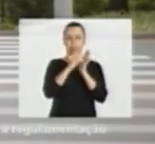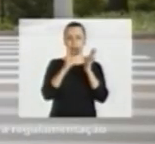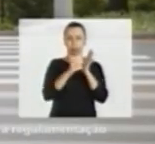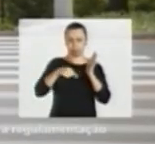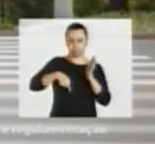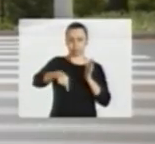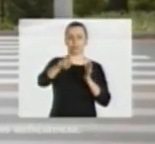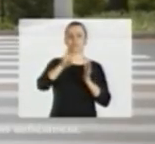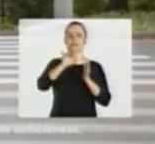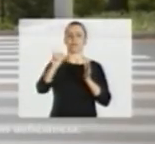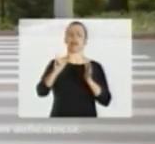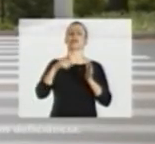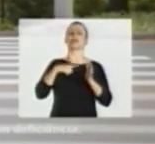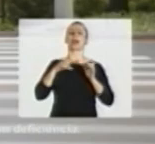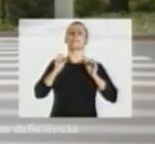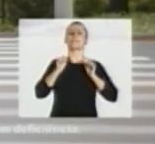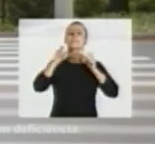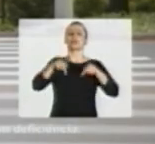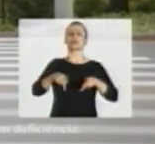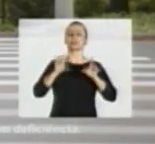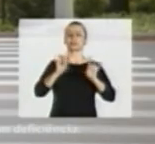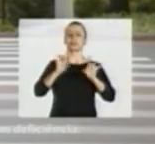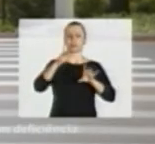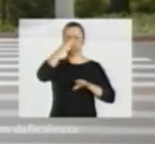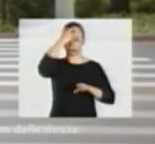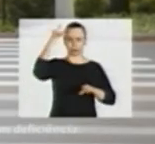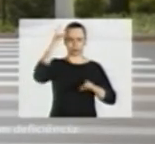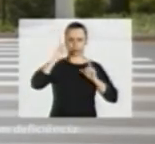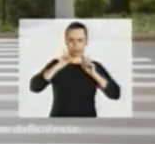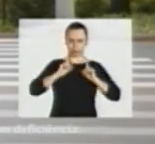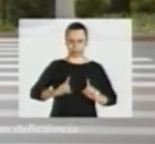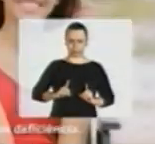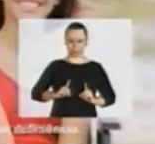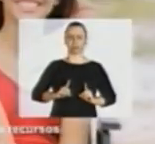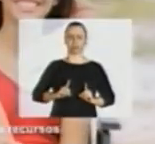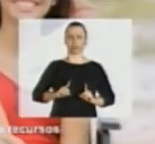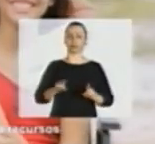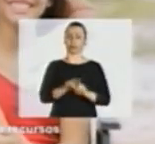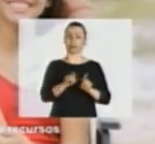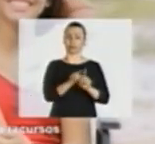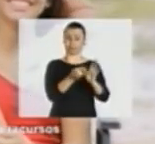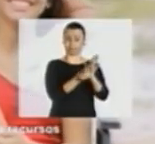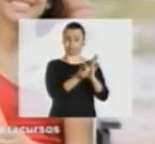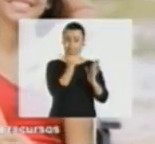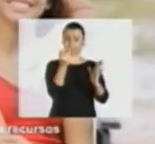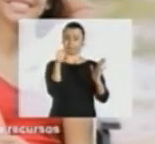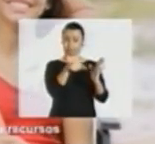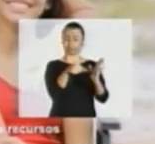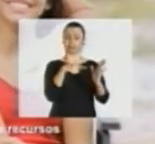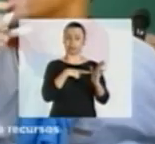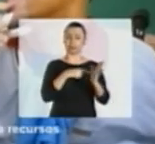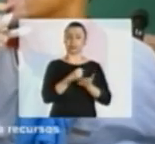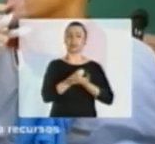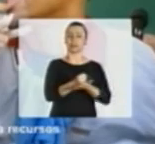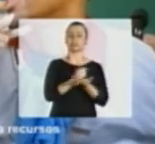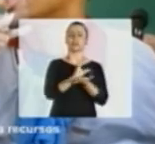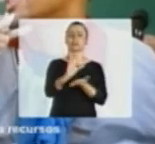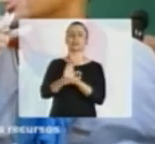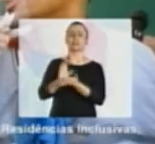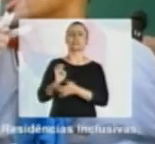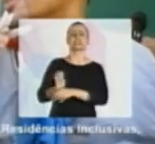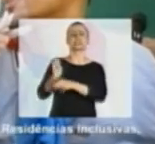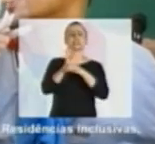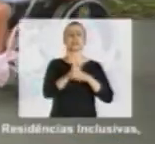a regulamentação da aposentadoria especial para as pessoas com deficiência Além disso O viver sem limite disponibiliza